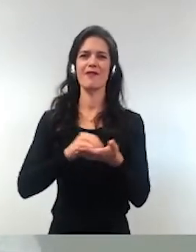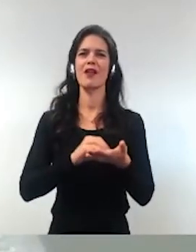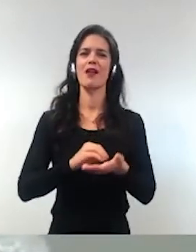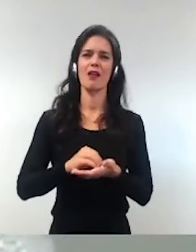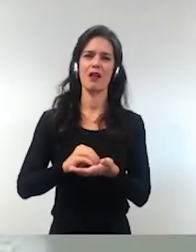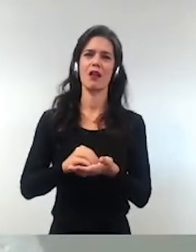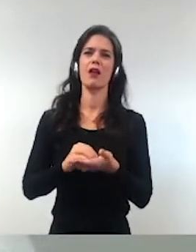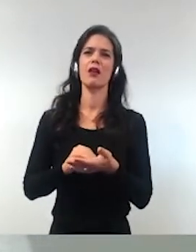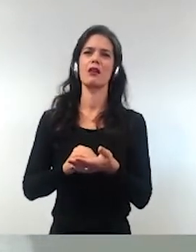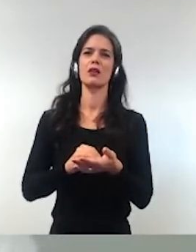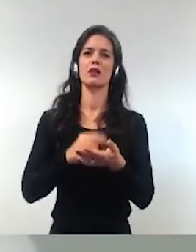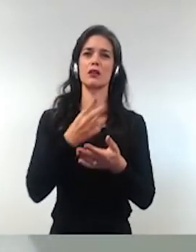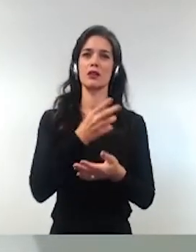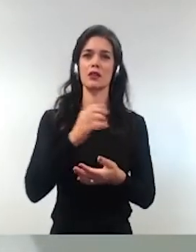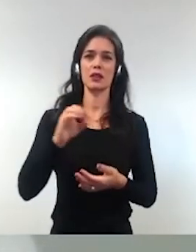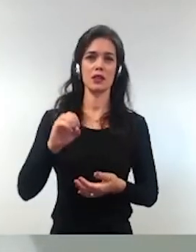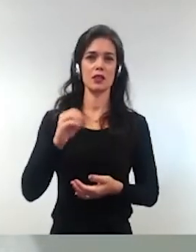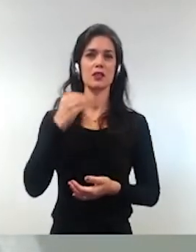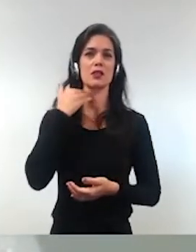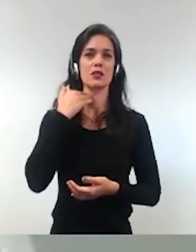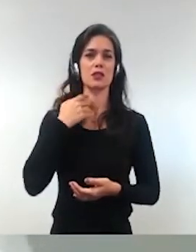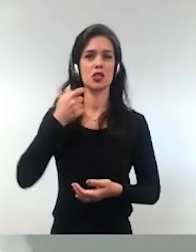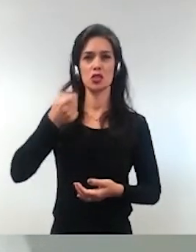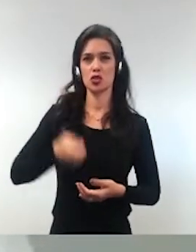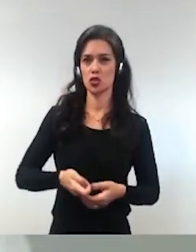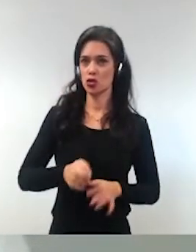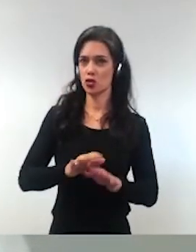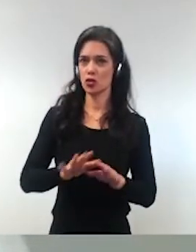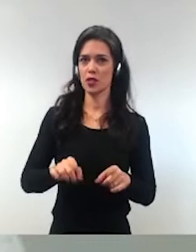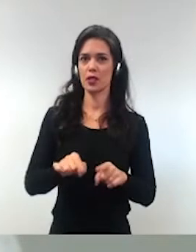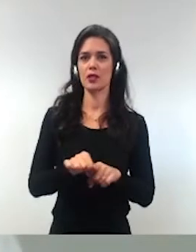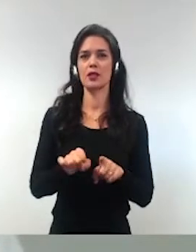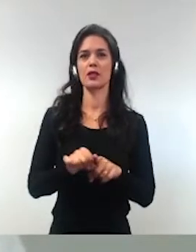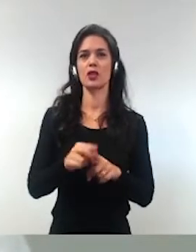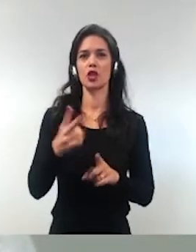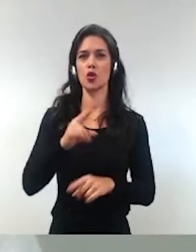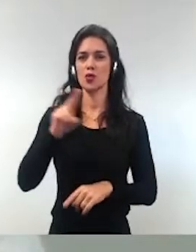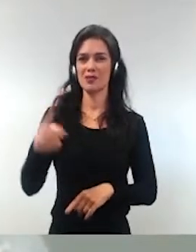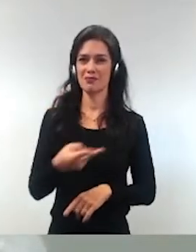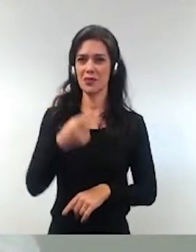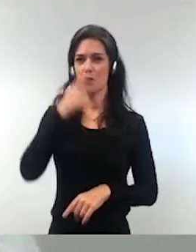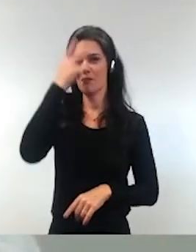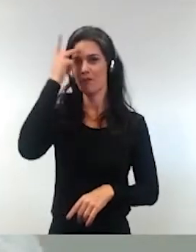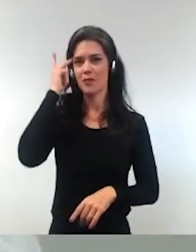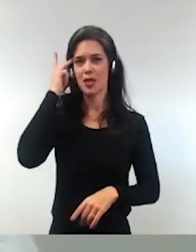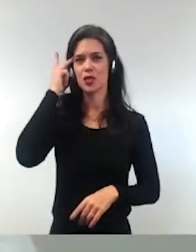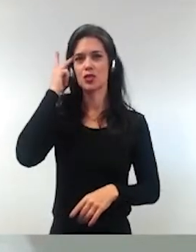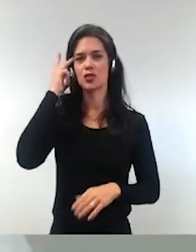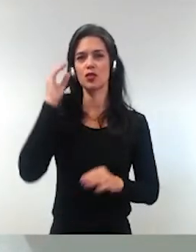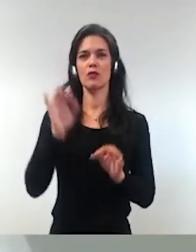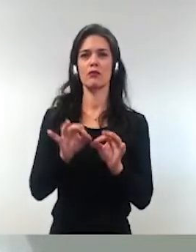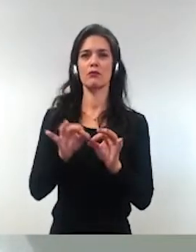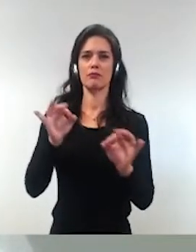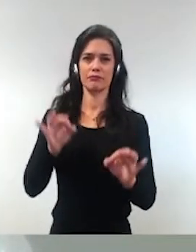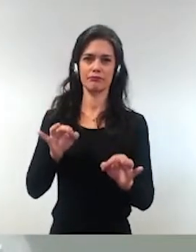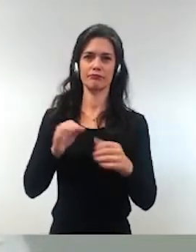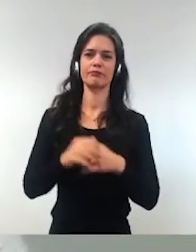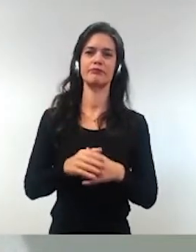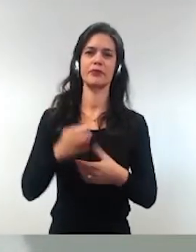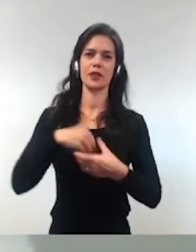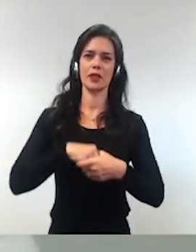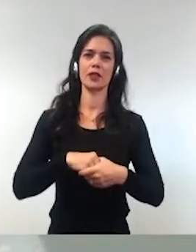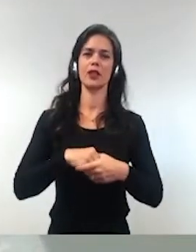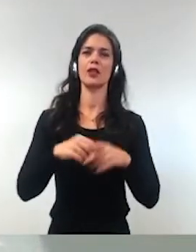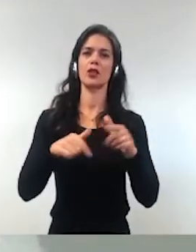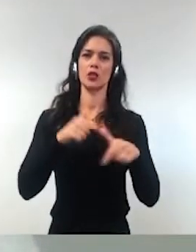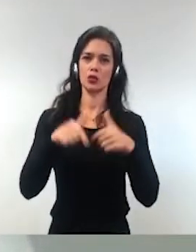temos de 300 magistrados e de 2.000 servidores no quadro geral da Justiça do Trabalho. E